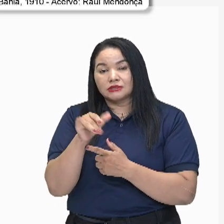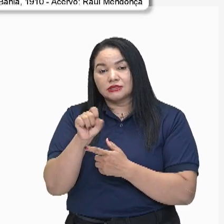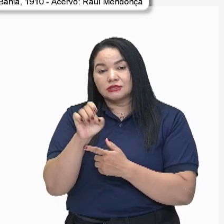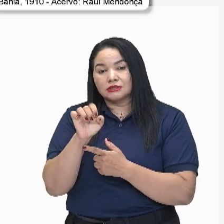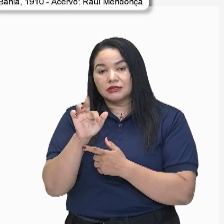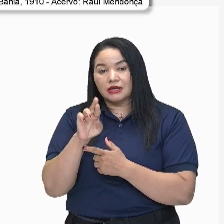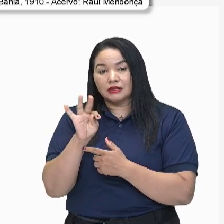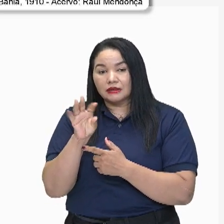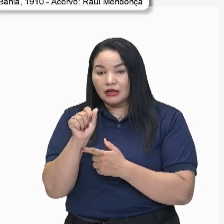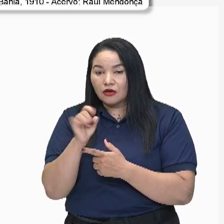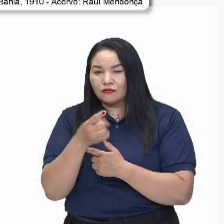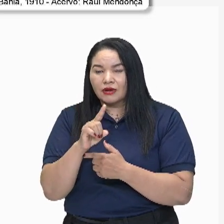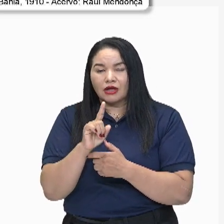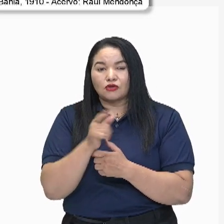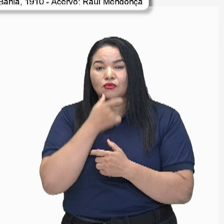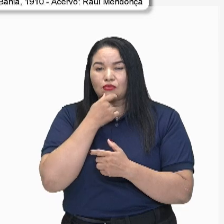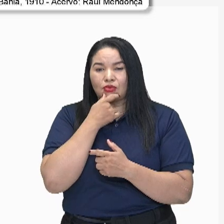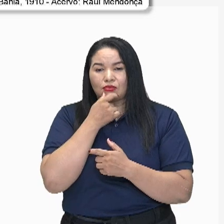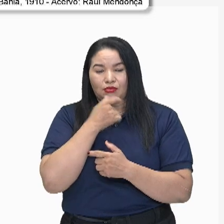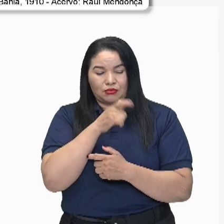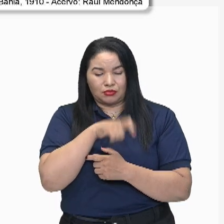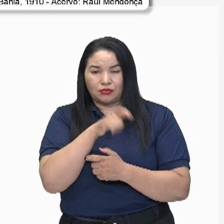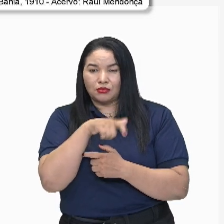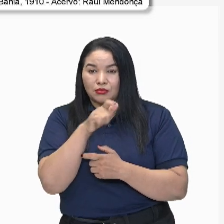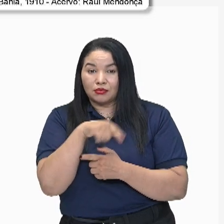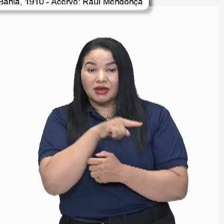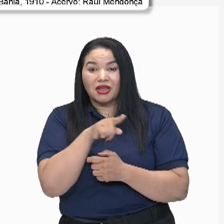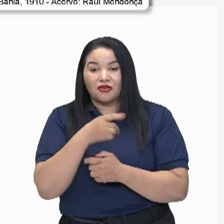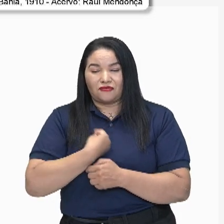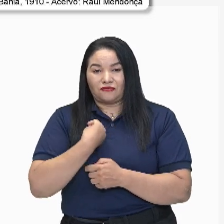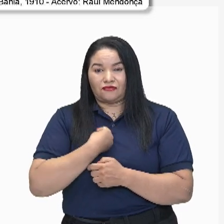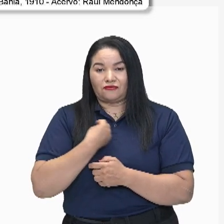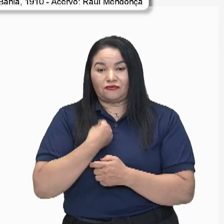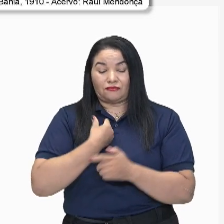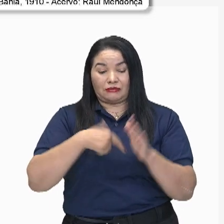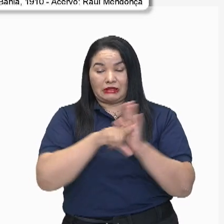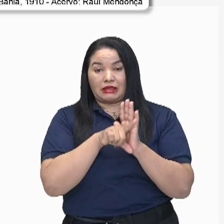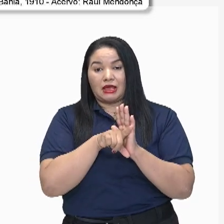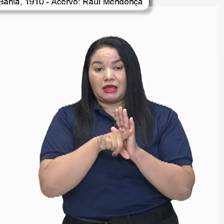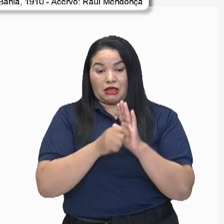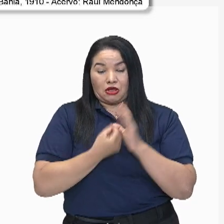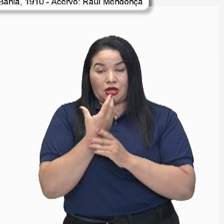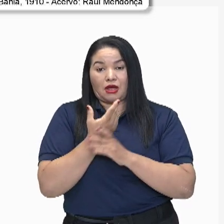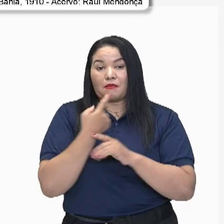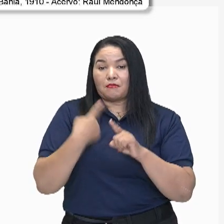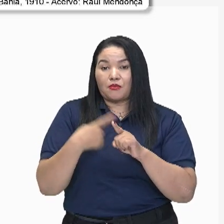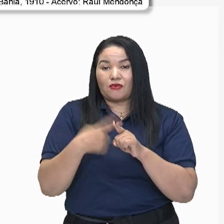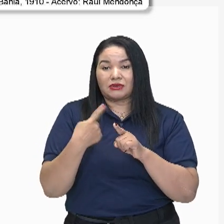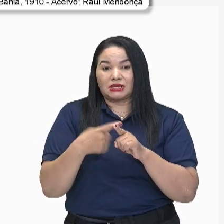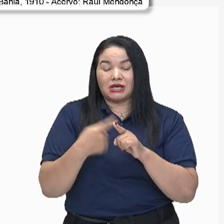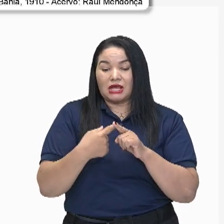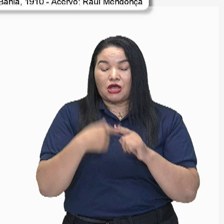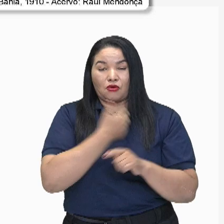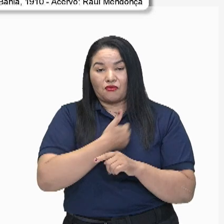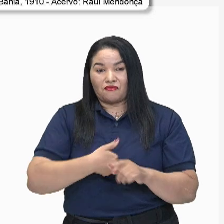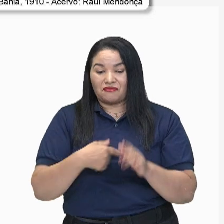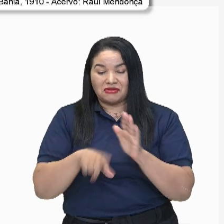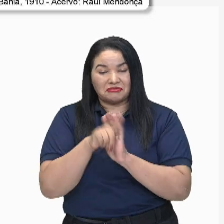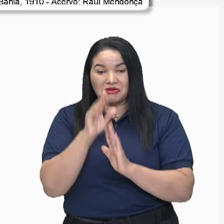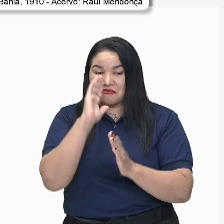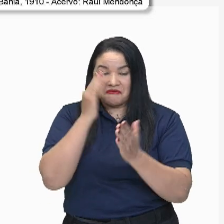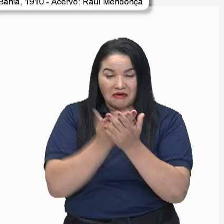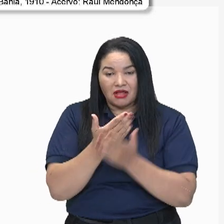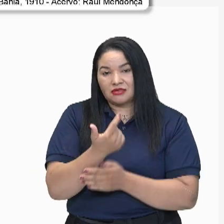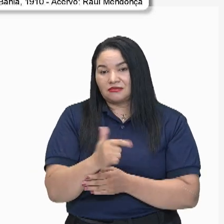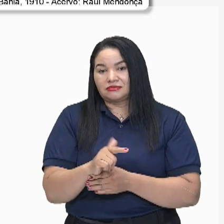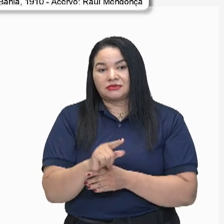figuras, o banditismo social, pessoas que viviam as suas próprias leis porque não acreditavam nas leis do governo. Isso é